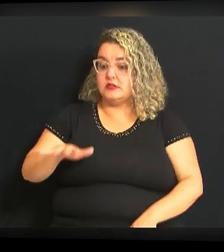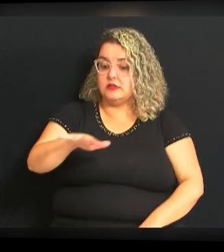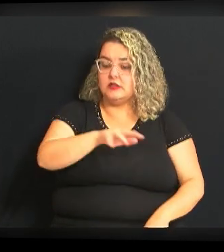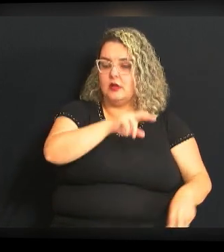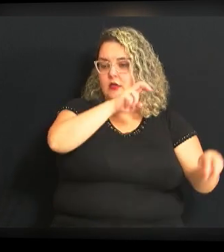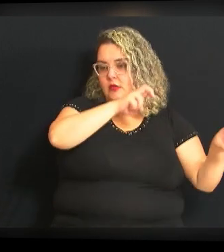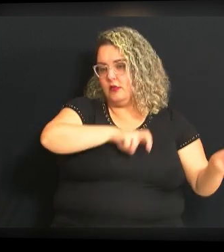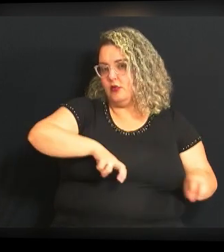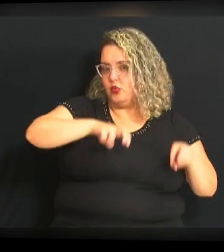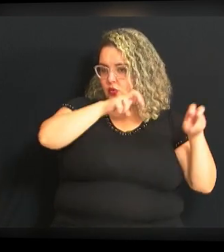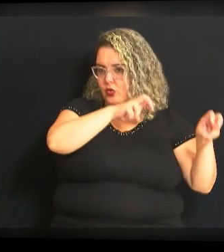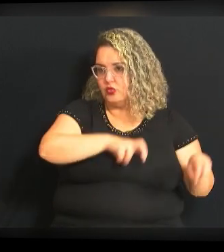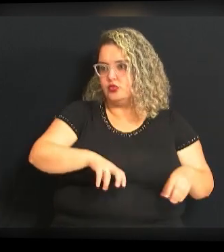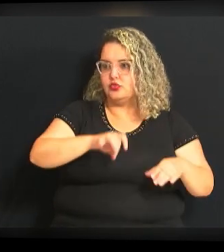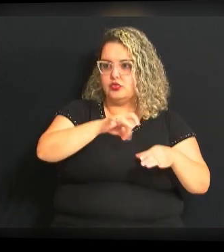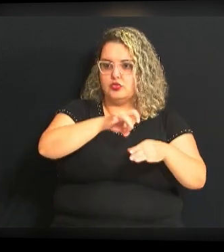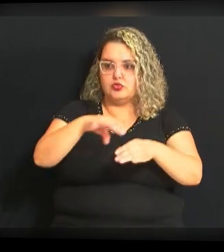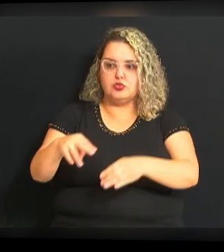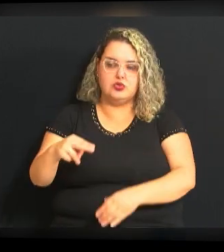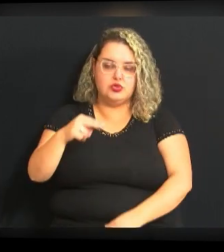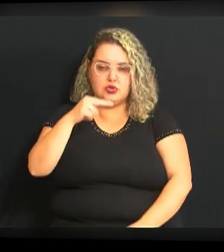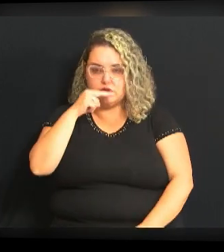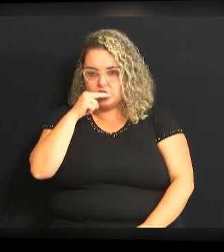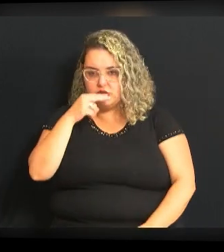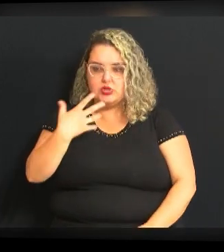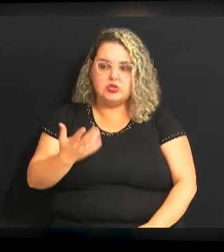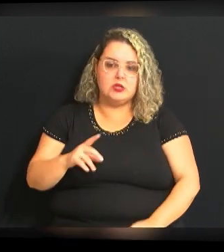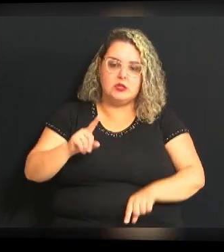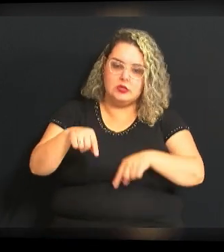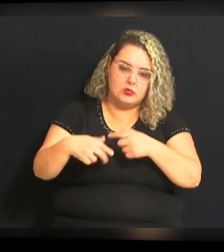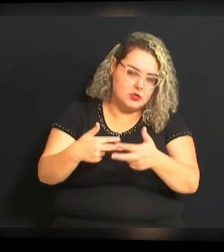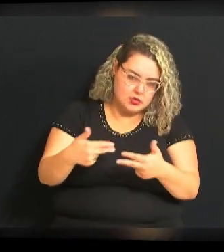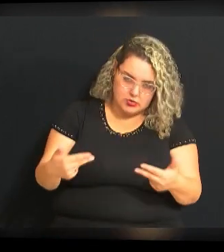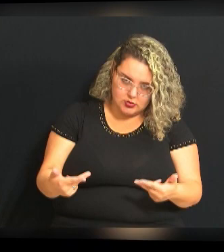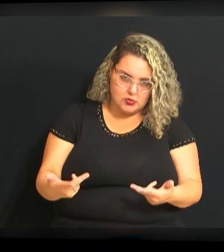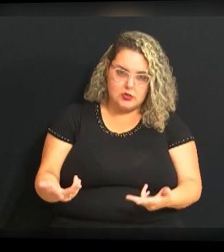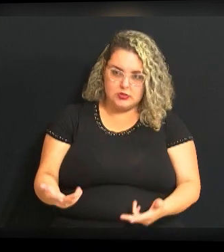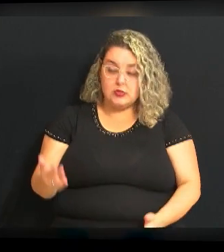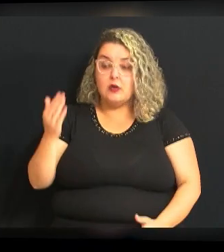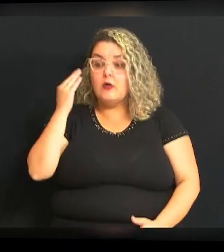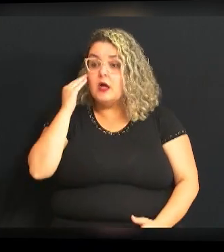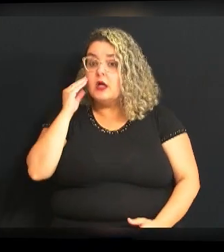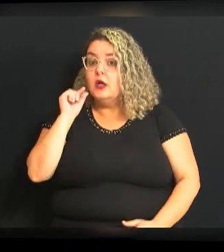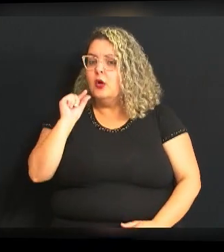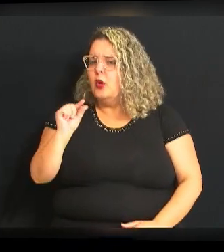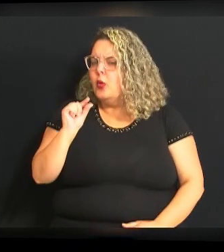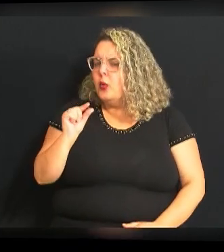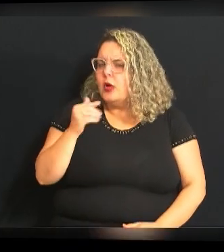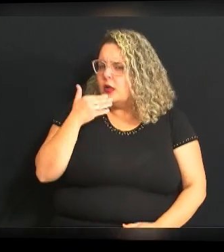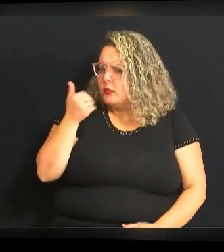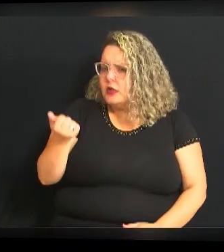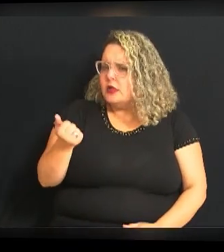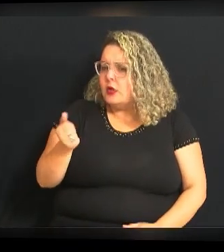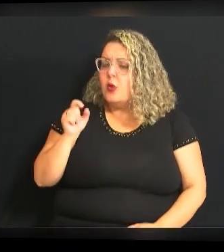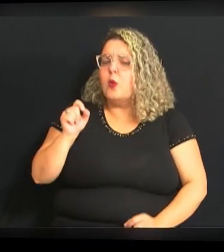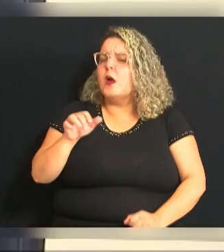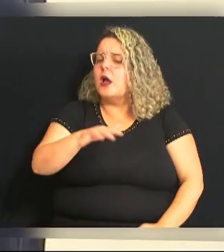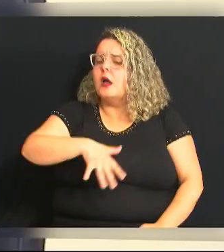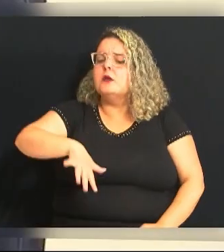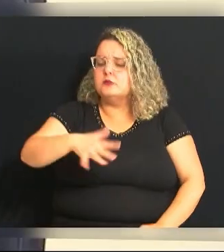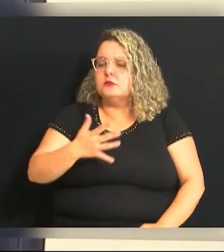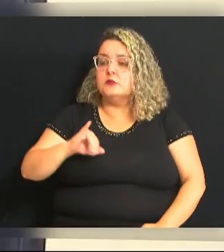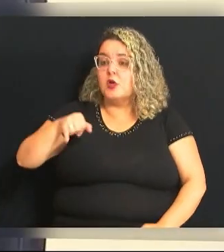ainda rurais, com plantações de cana, enfim. Então, a gente vai entender um pouquinho melhor o que é esse